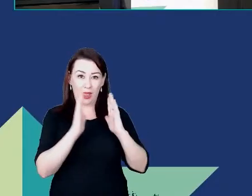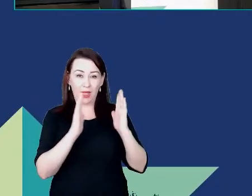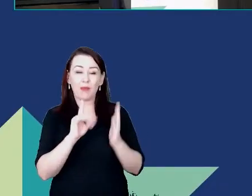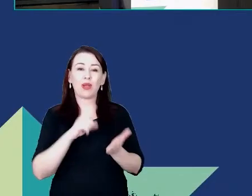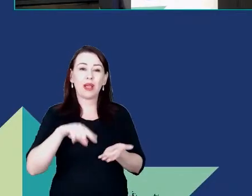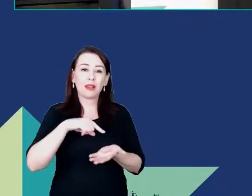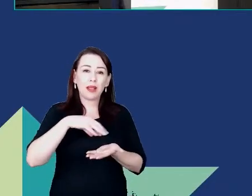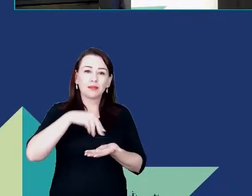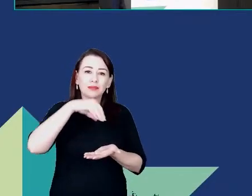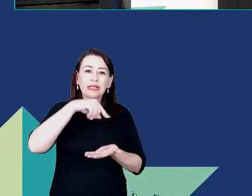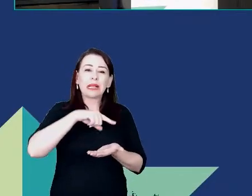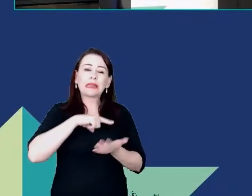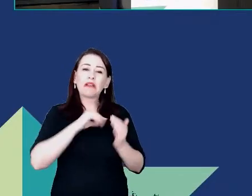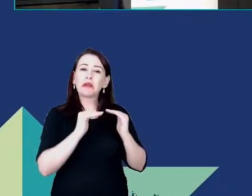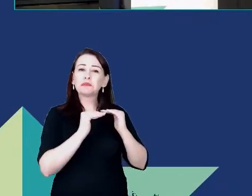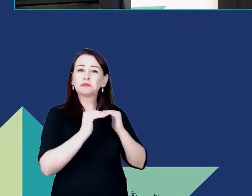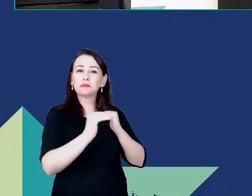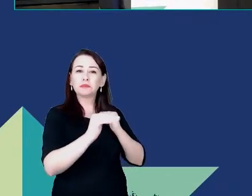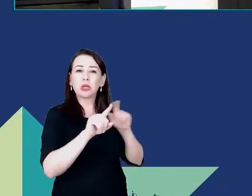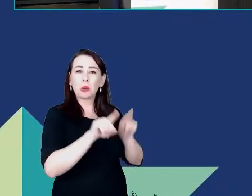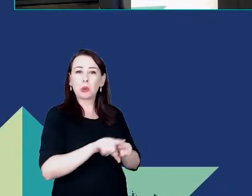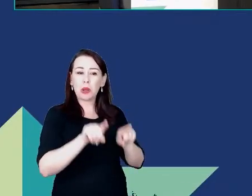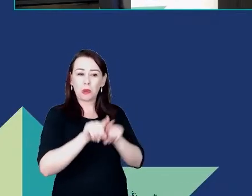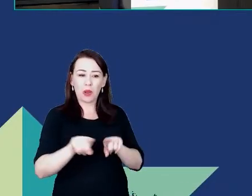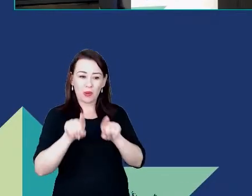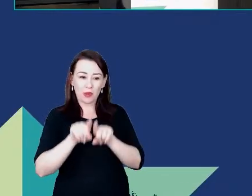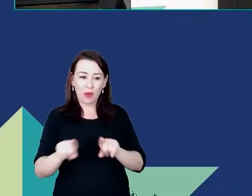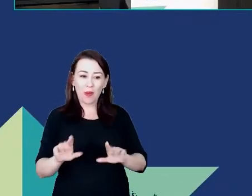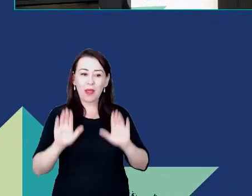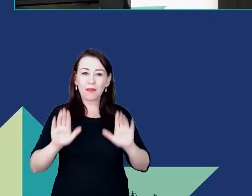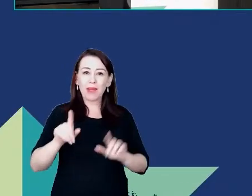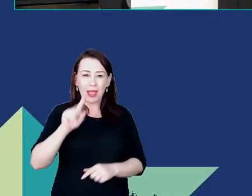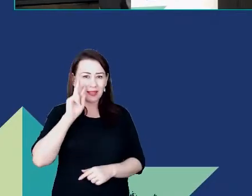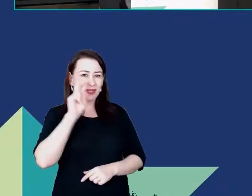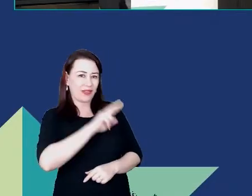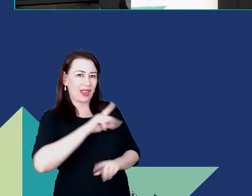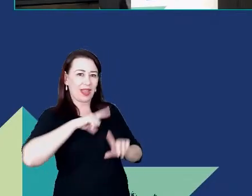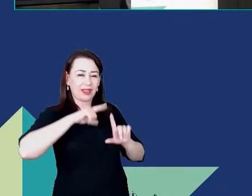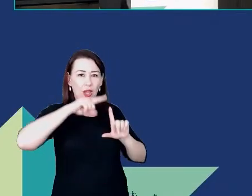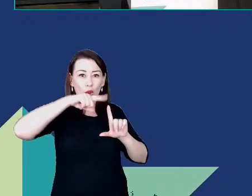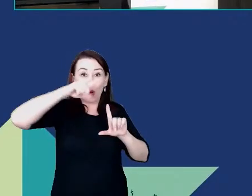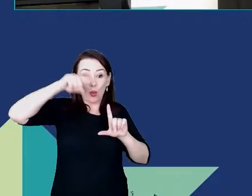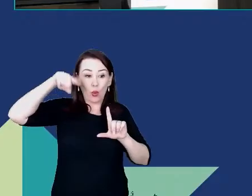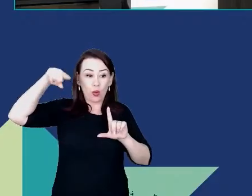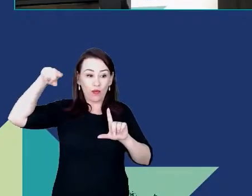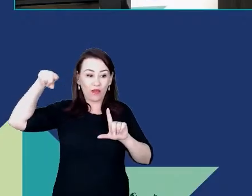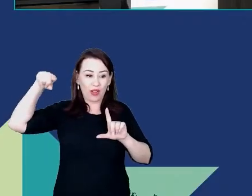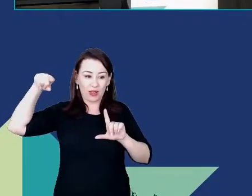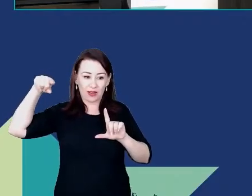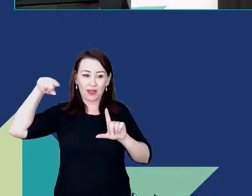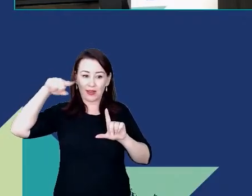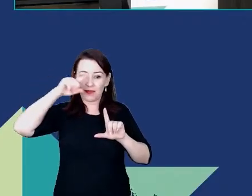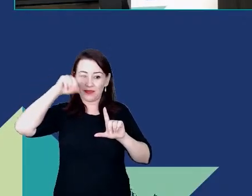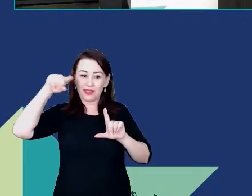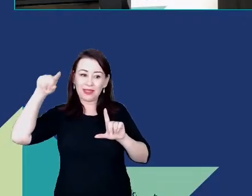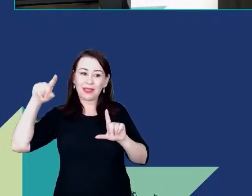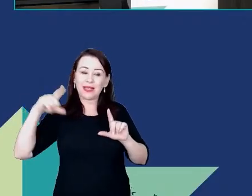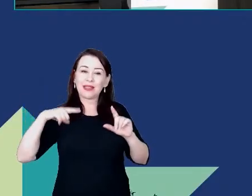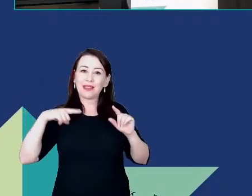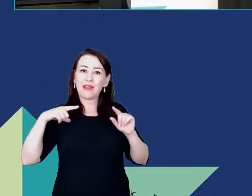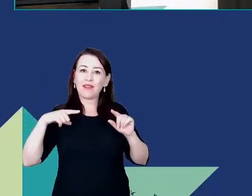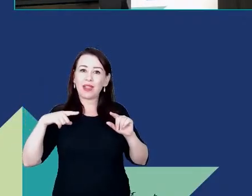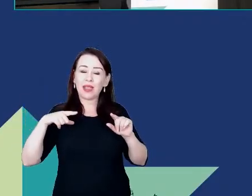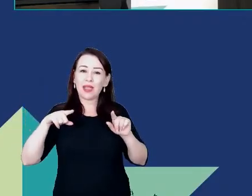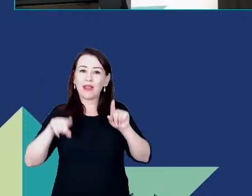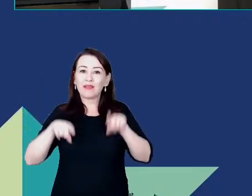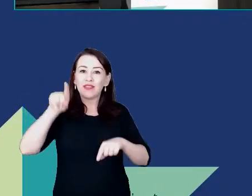variando tanto, né? Mas naquelas curvas ali em cima, a gente consegue ver mais à esquerda como que estava variando a nossa